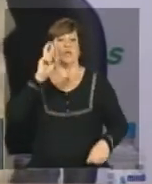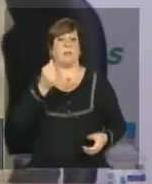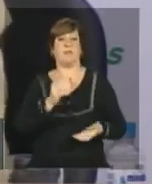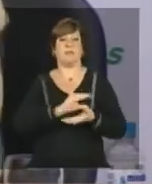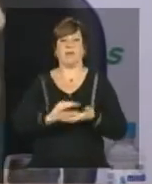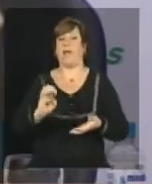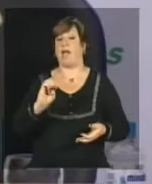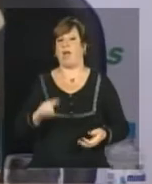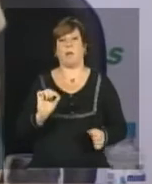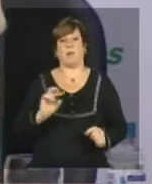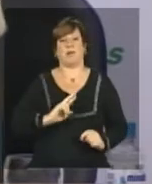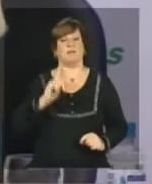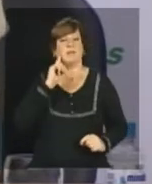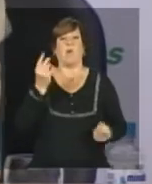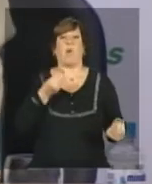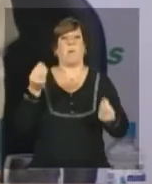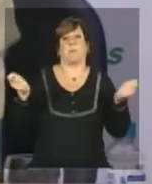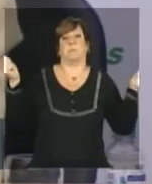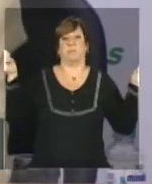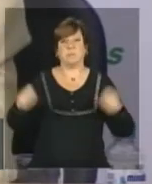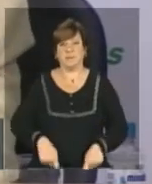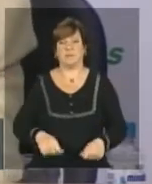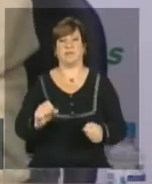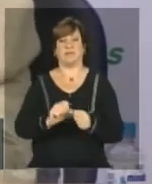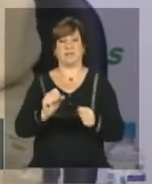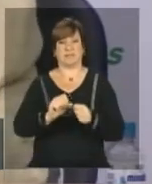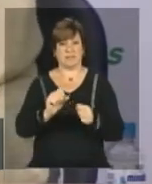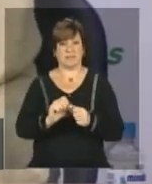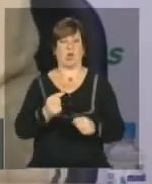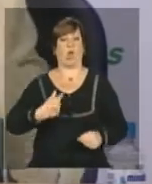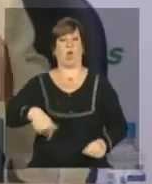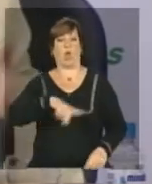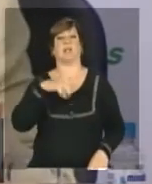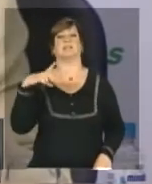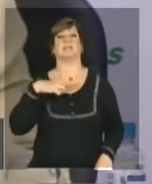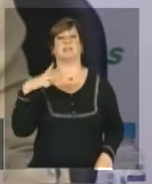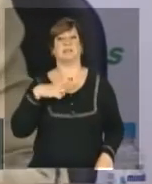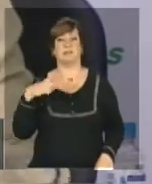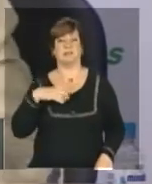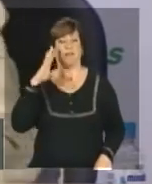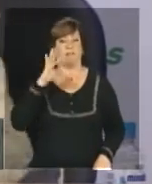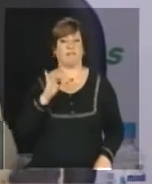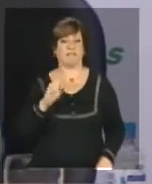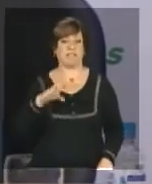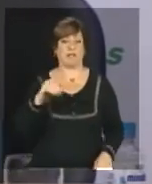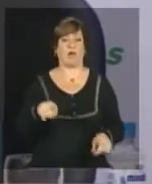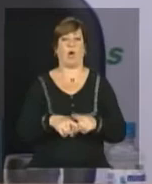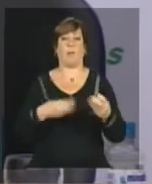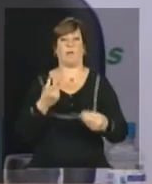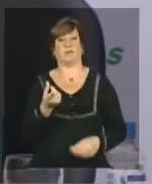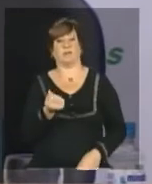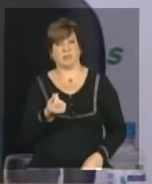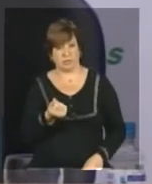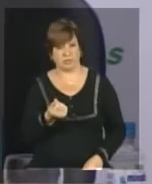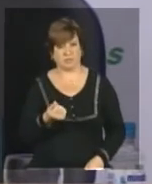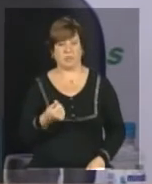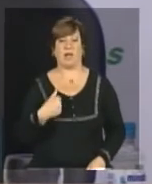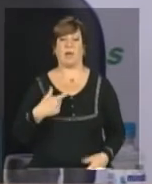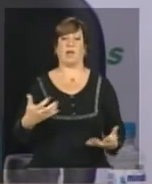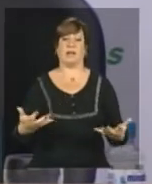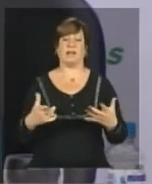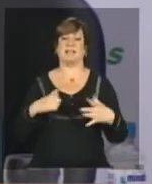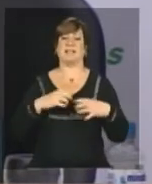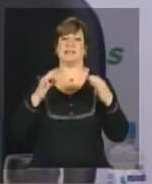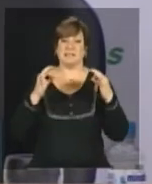é uma consequência da capacidade de realização que nós temos, tanto física quanto financeira. Eu queria